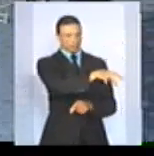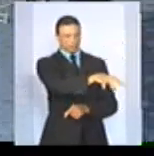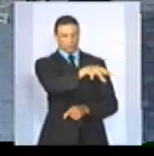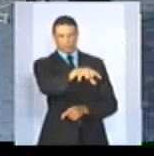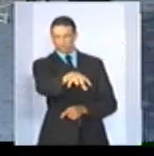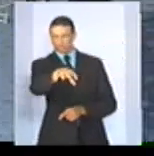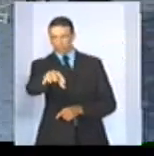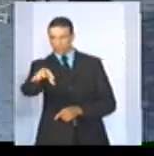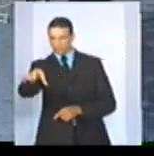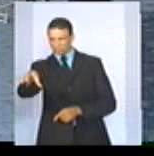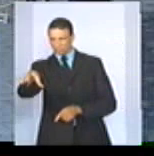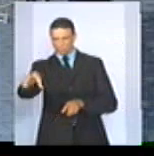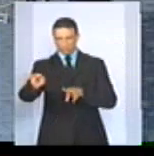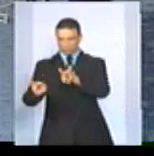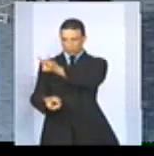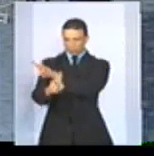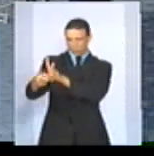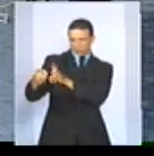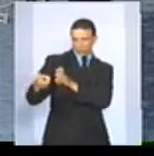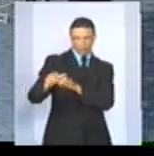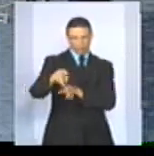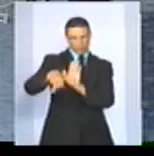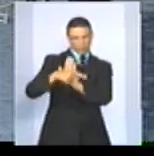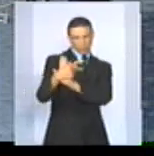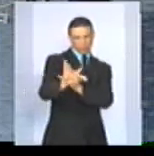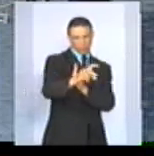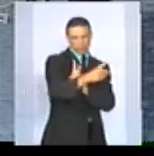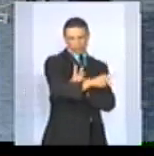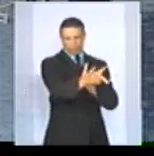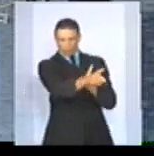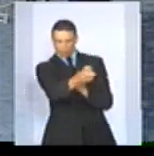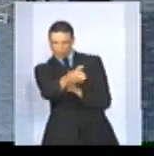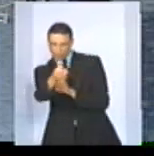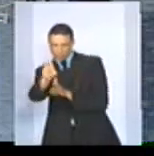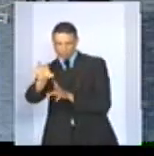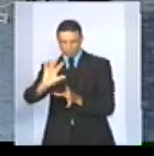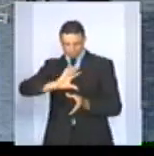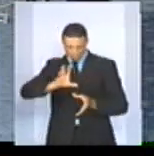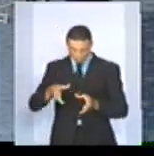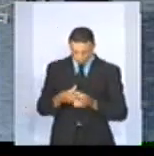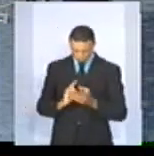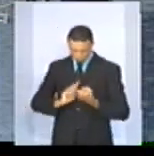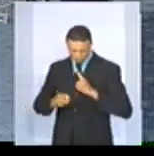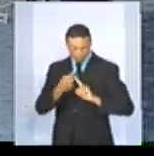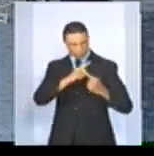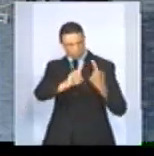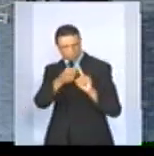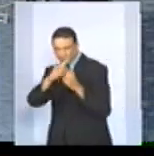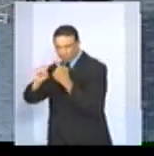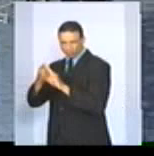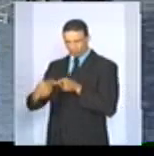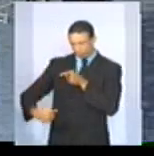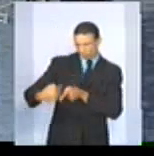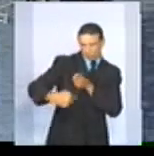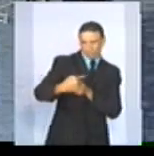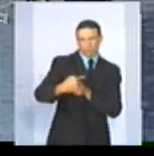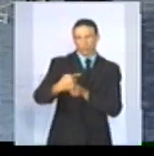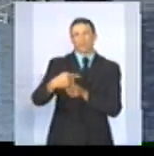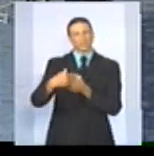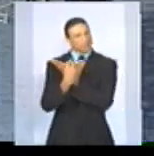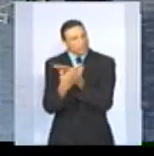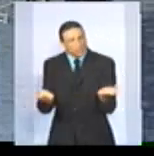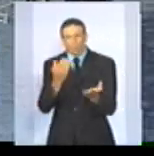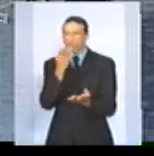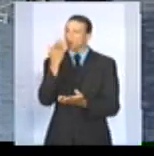com várias visões com várias perspectivas discutir sem discutir se discutisse abrir sem mão sim